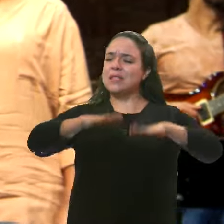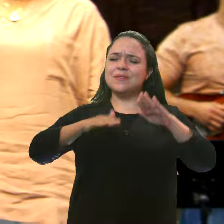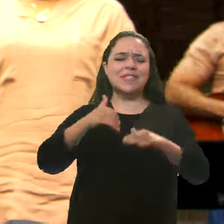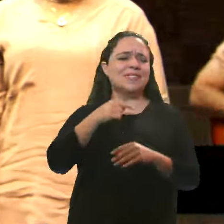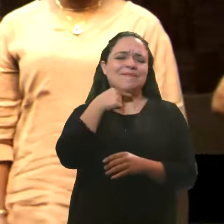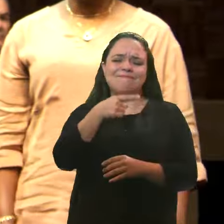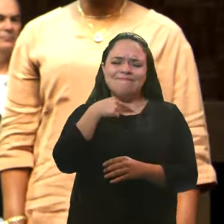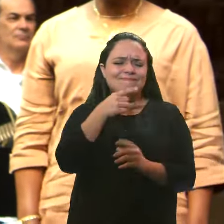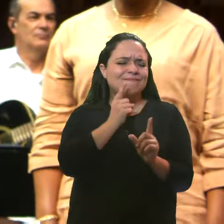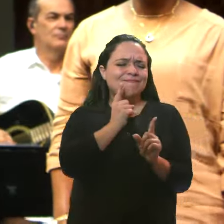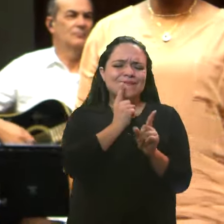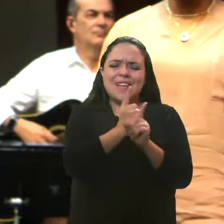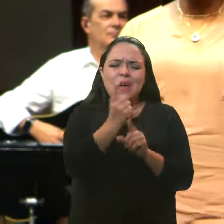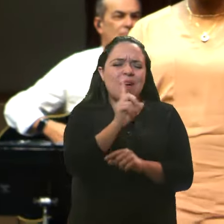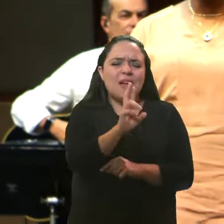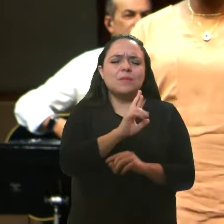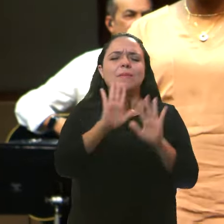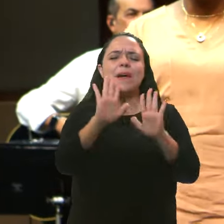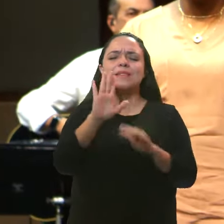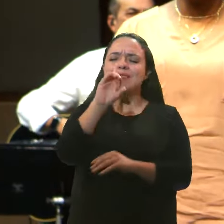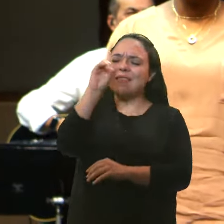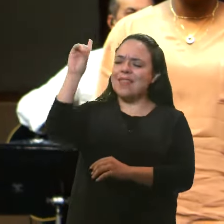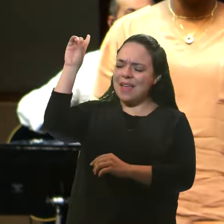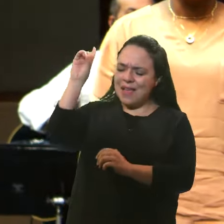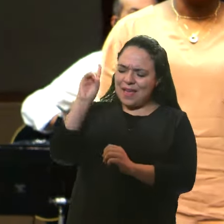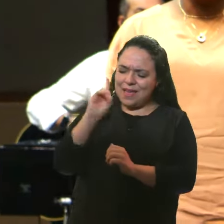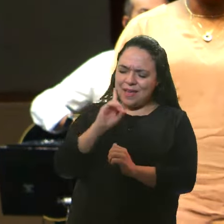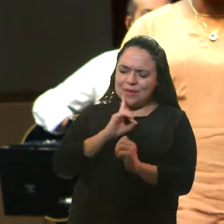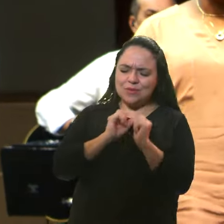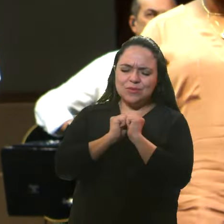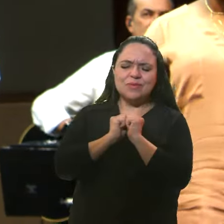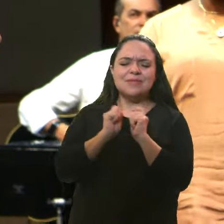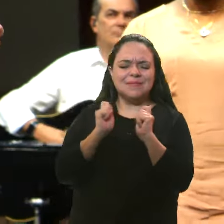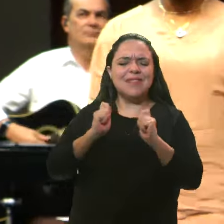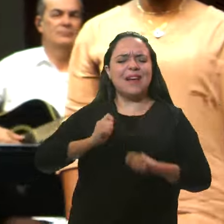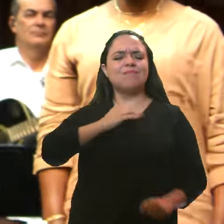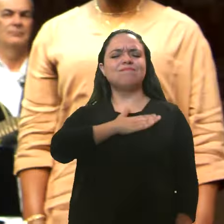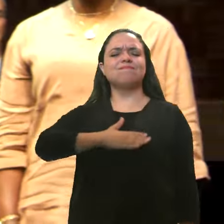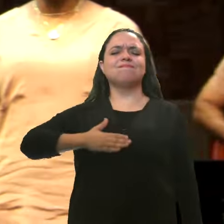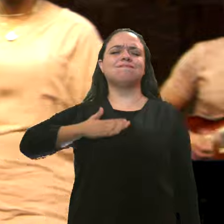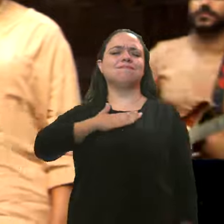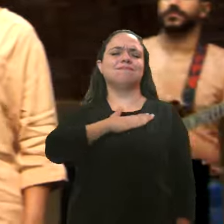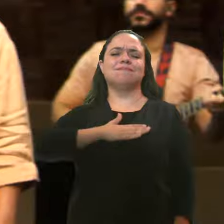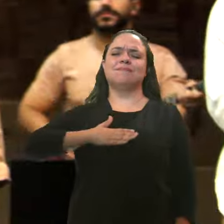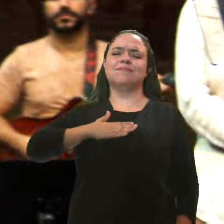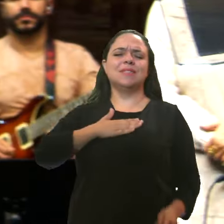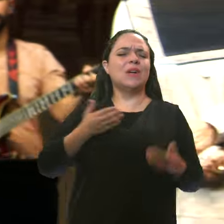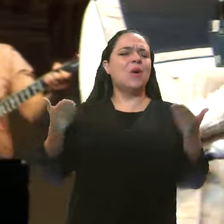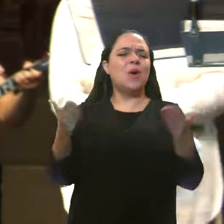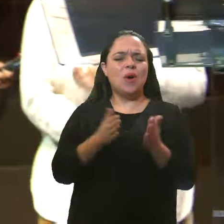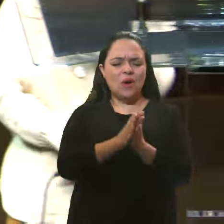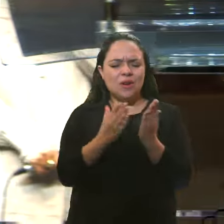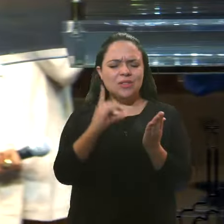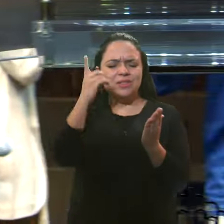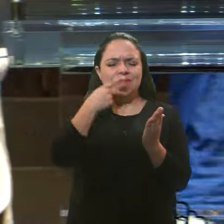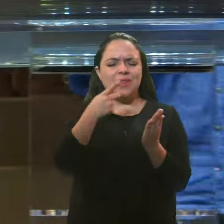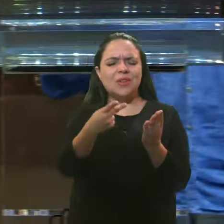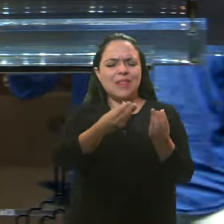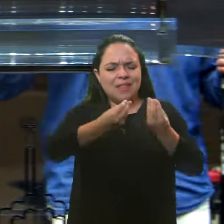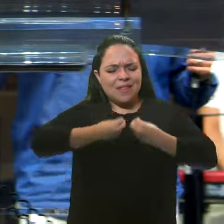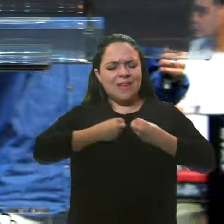buscamos, mas a sua presença basta. E Deus nos ensina isso, Pai, como ouvimos hoje, nos ensina a confiar